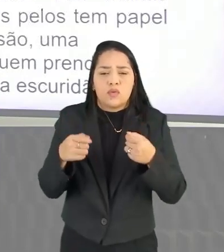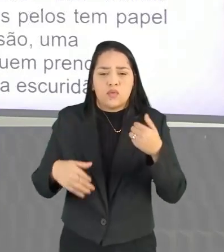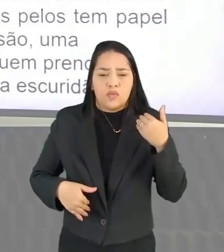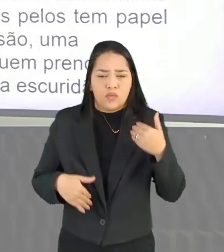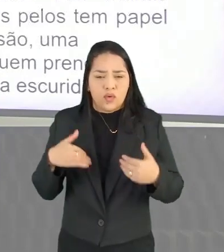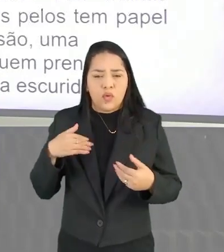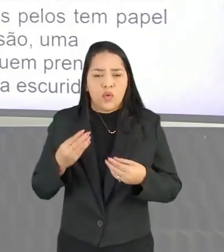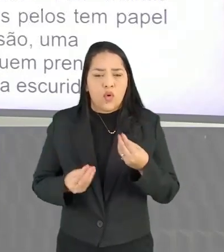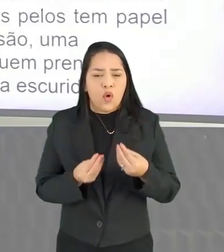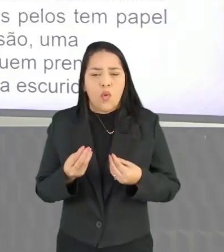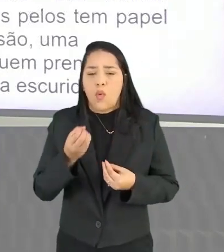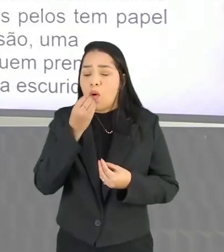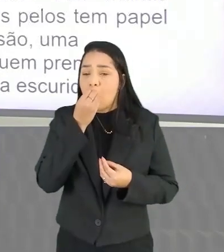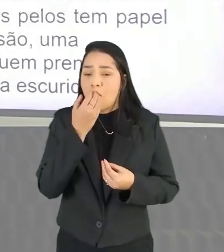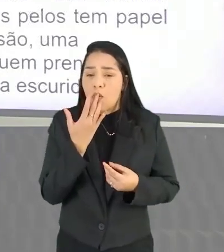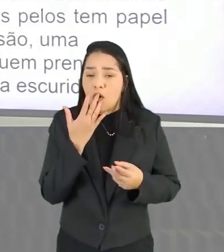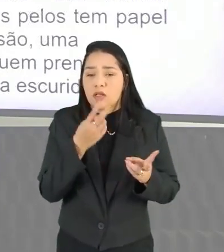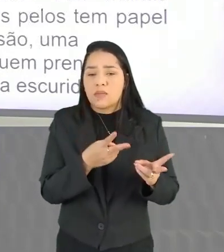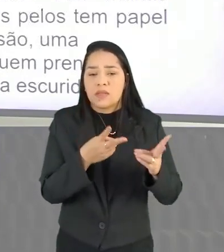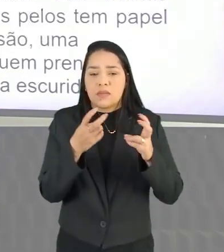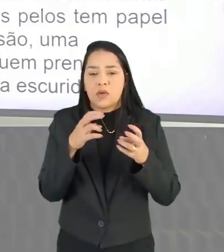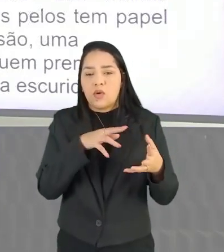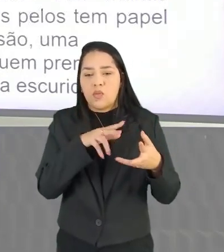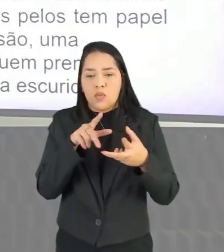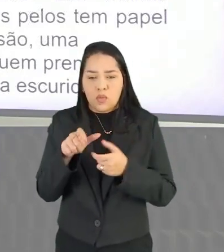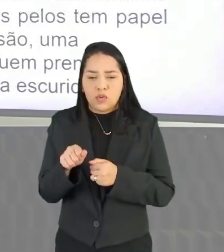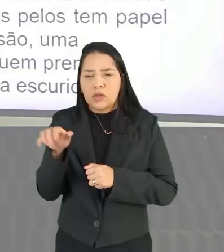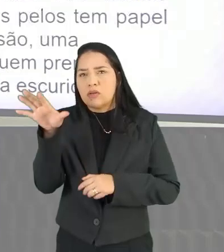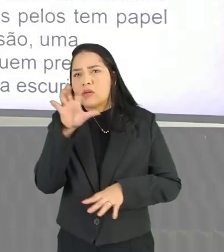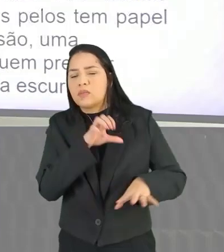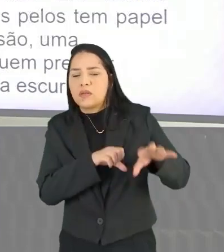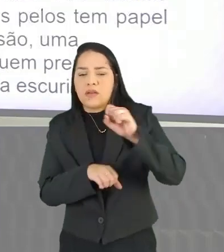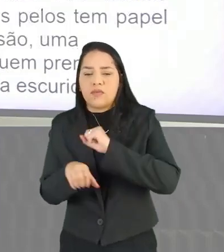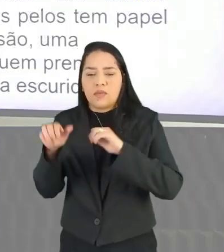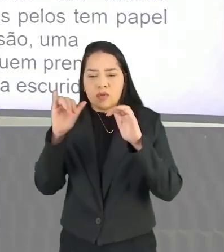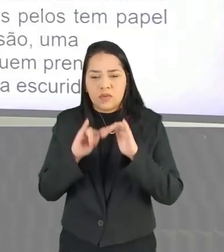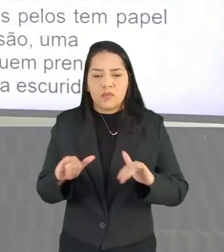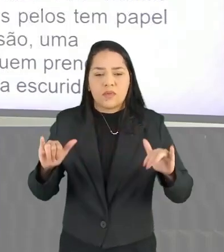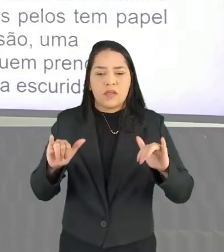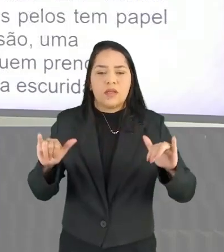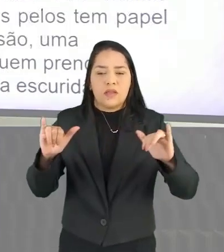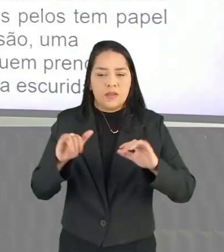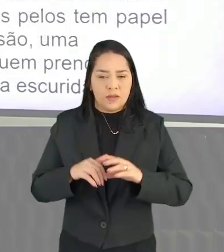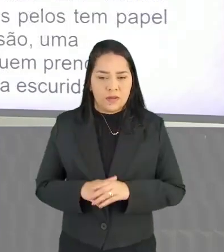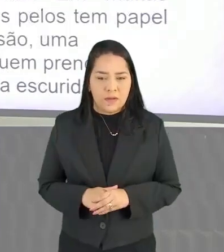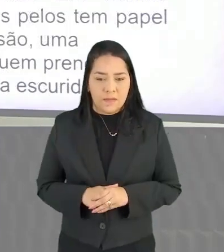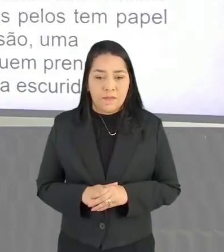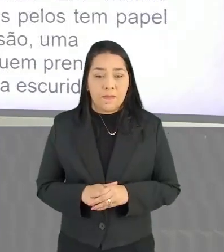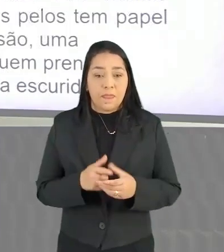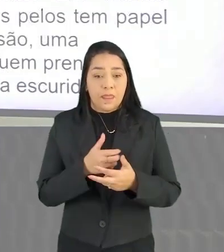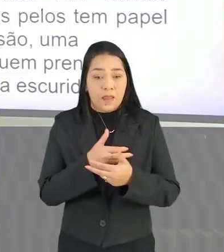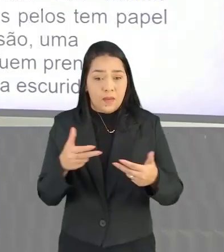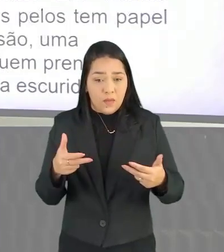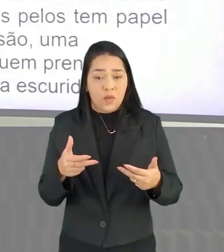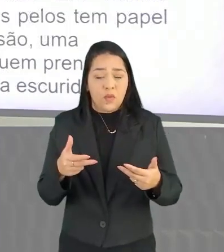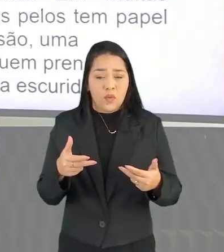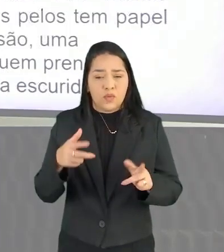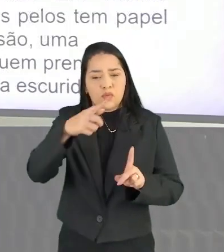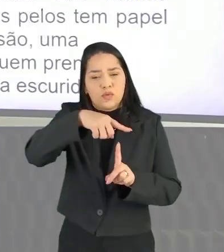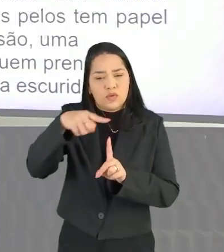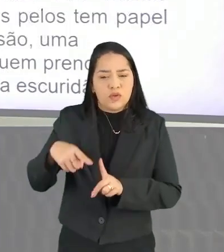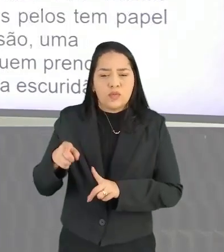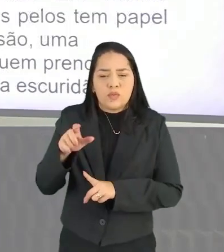todo o corpo, funcionam como uma forma muito boa de perceber o mundo e captar informações do ambiente. Em muitas